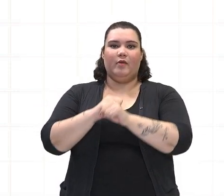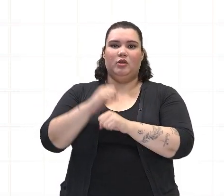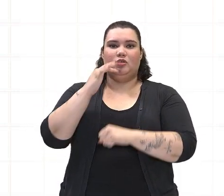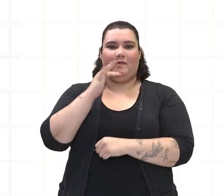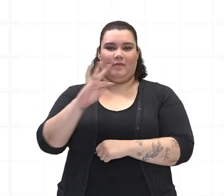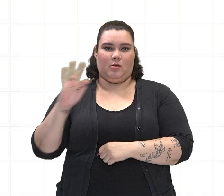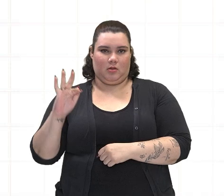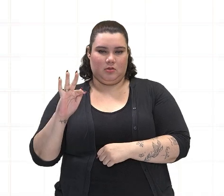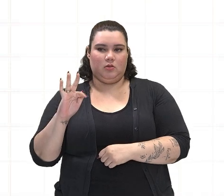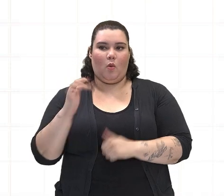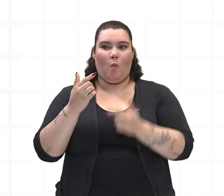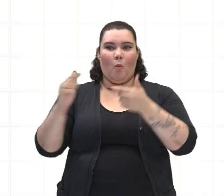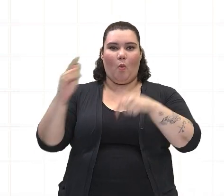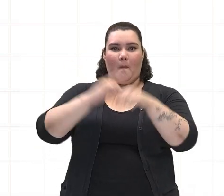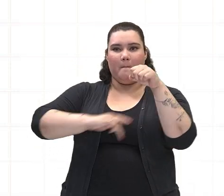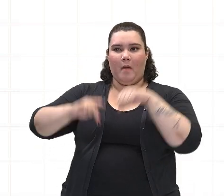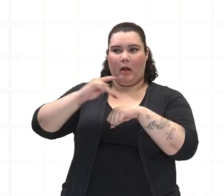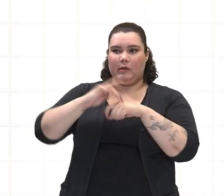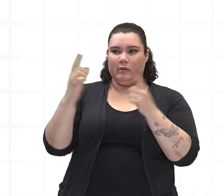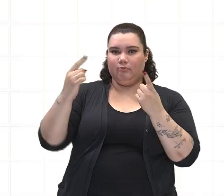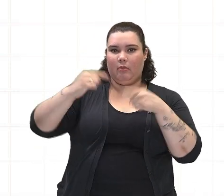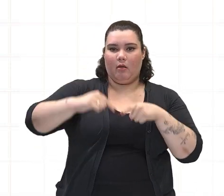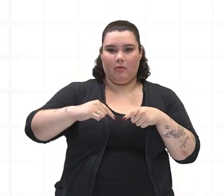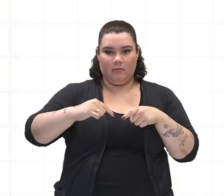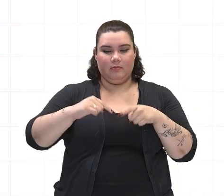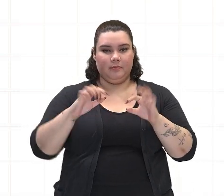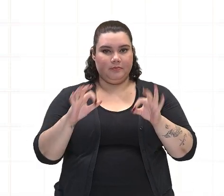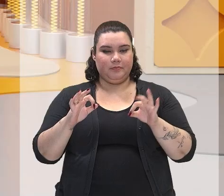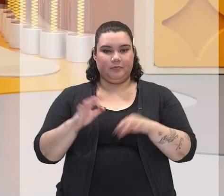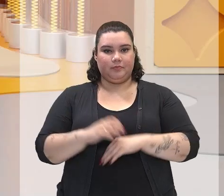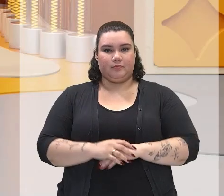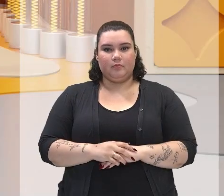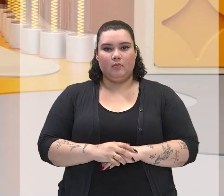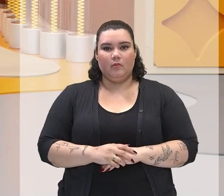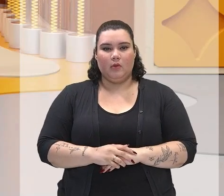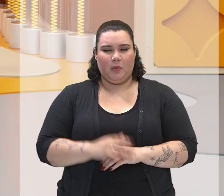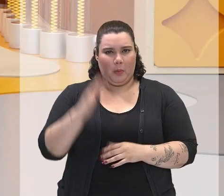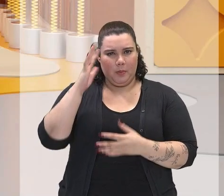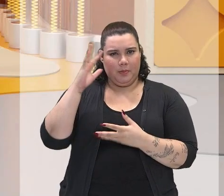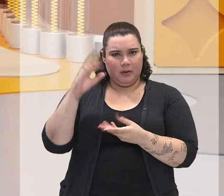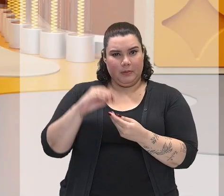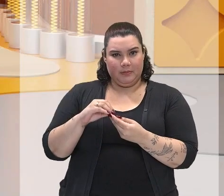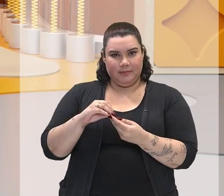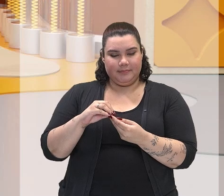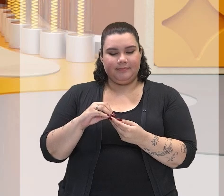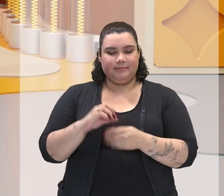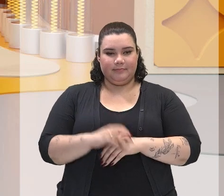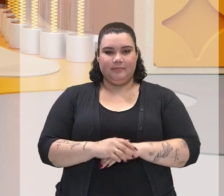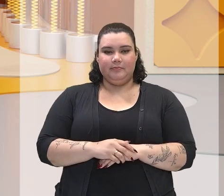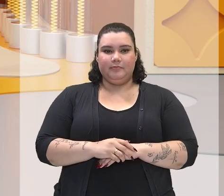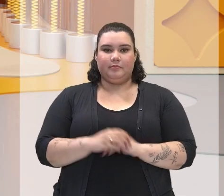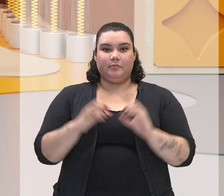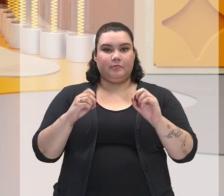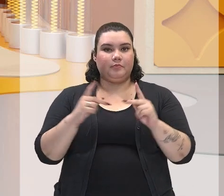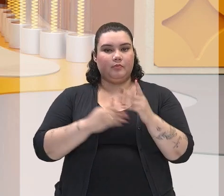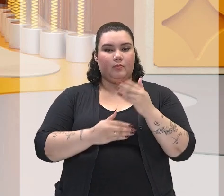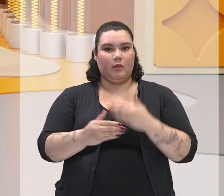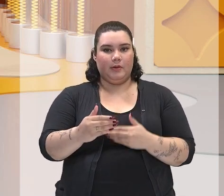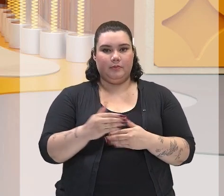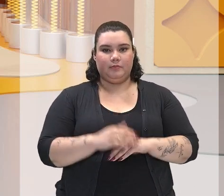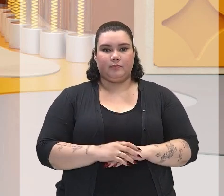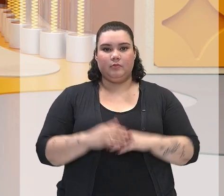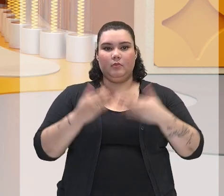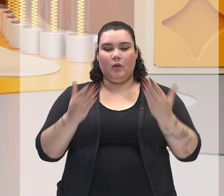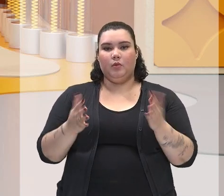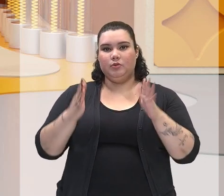queriam acabar com o movimento revolucionário. Ok? Deu para entender até aí? Então, uma vez que nós temos essas condições